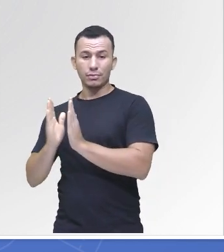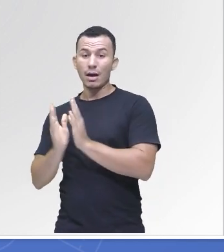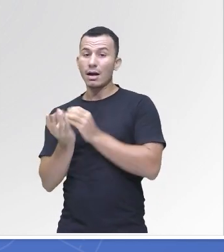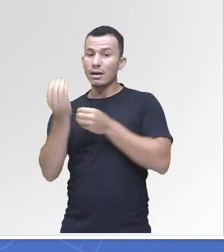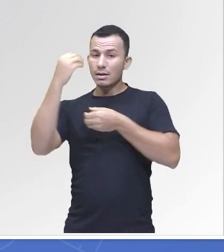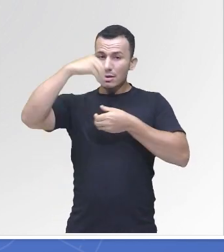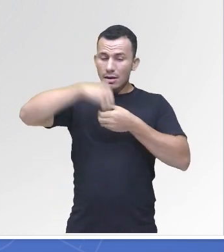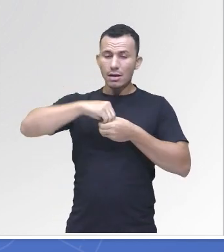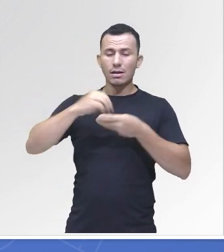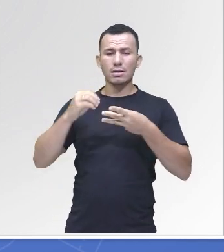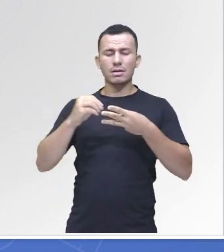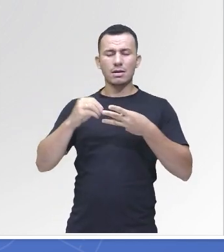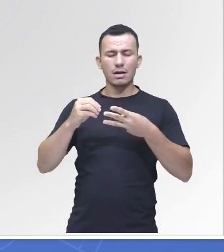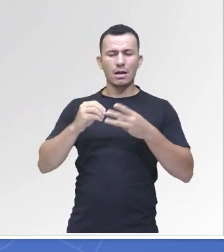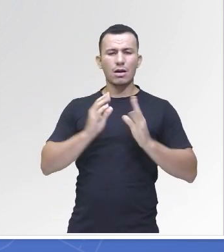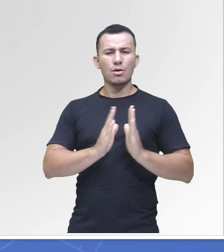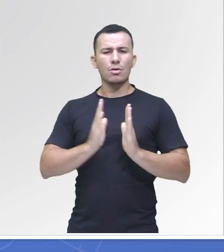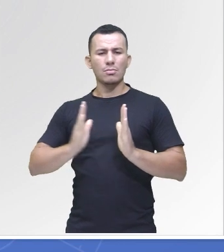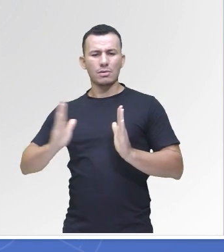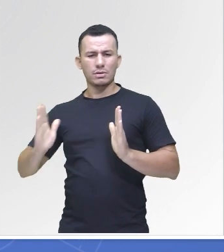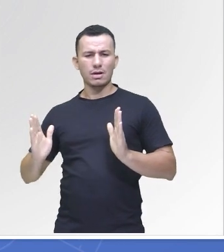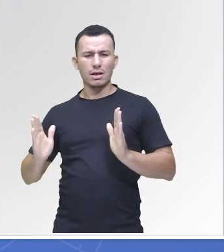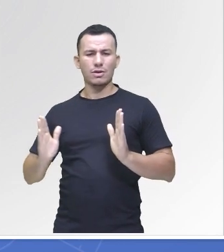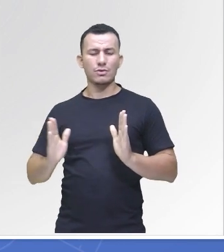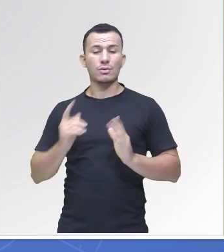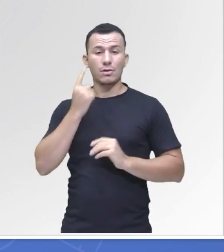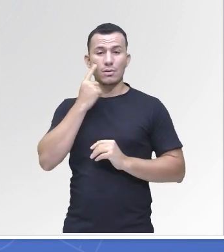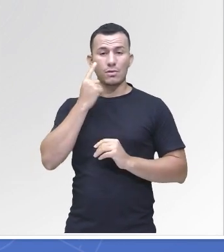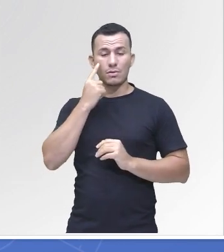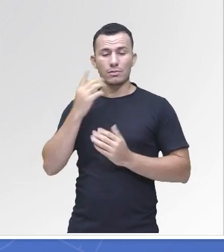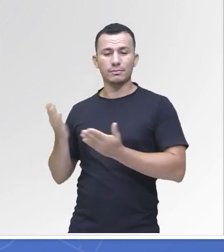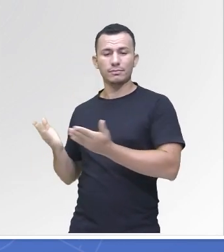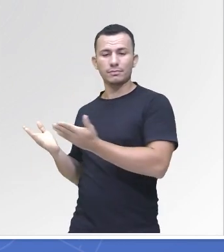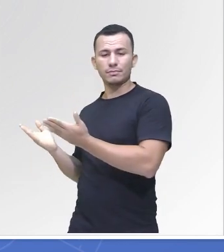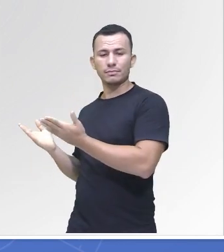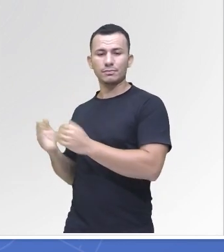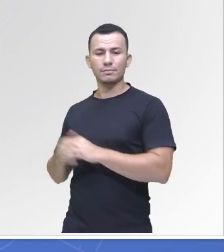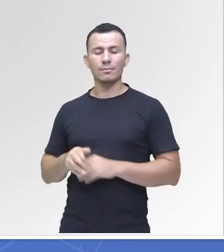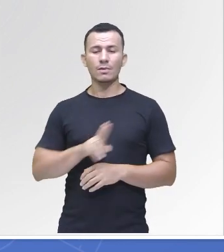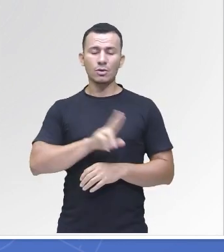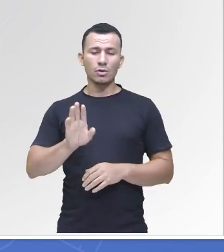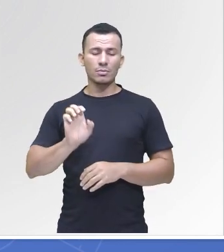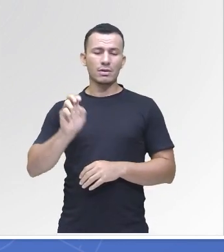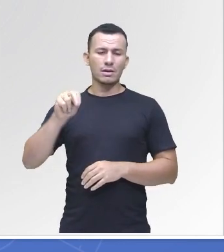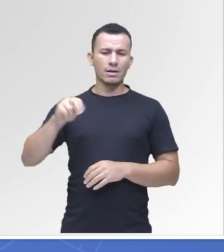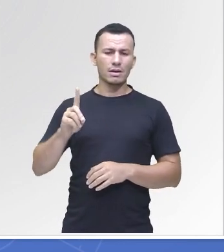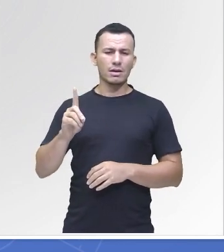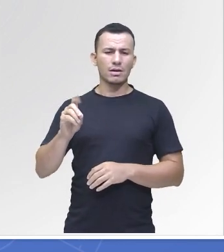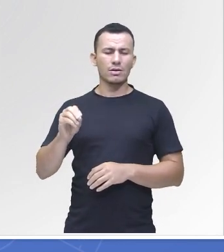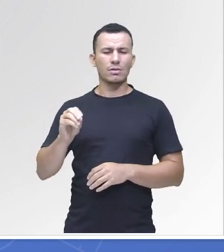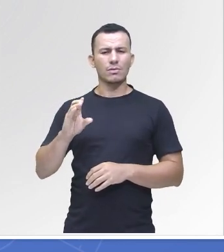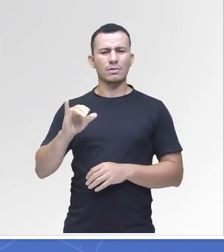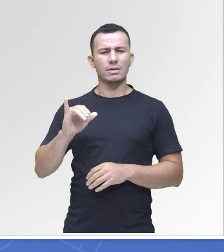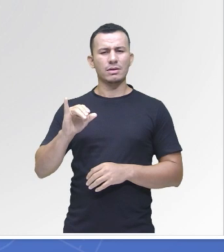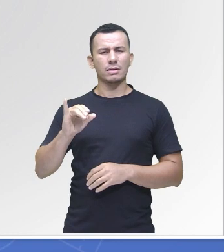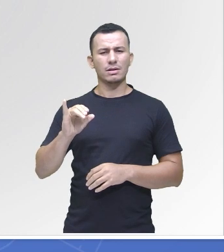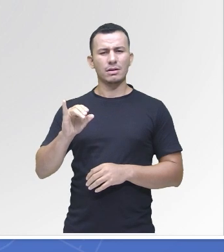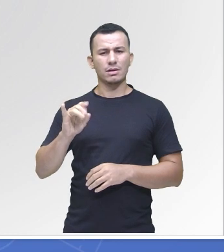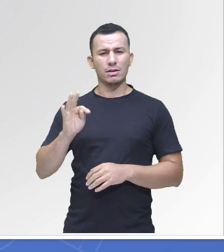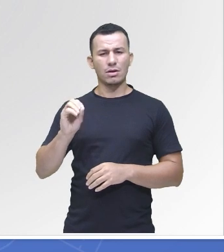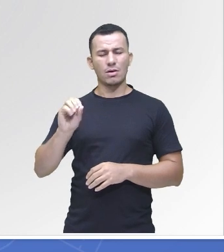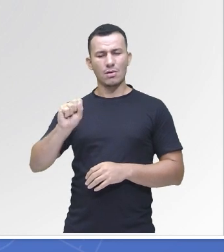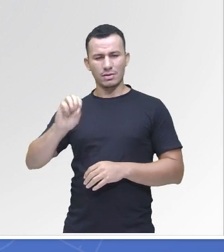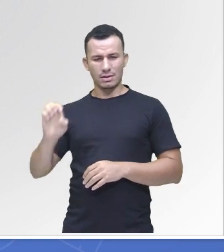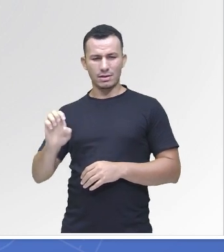inteiro no interior da célula, ocorre aqui, ó, o que a gente chama de endocitose. Né? Então, na endocitose, essa aqui é a membrana